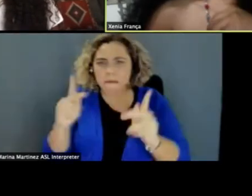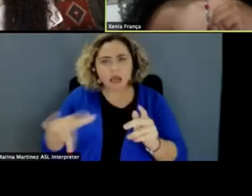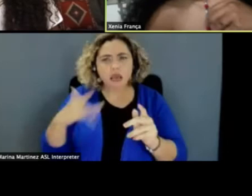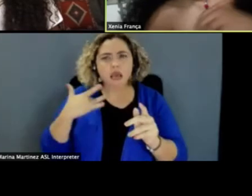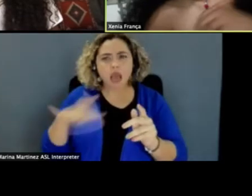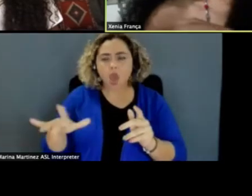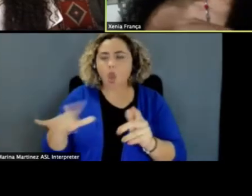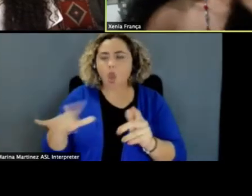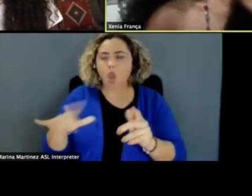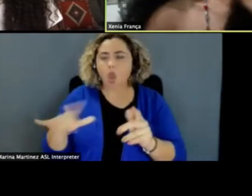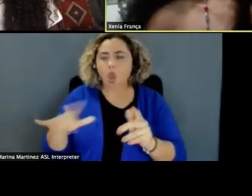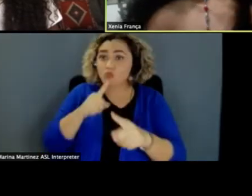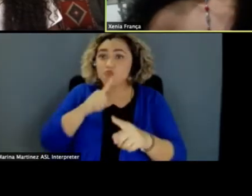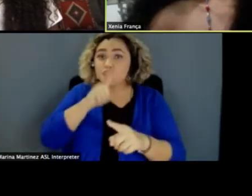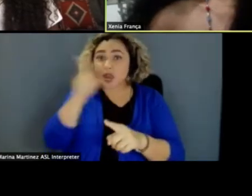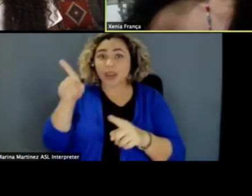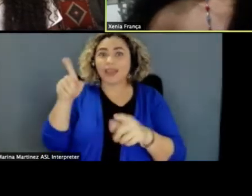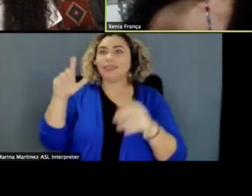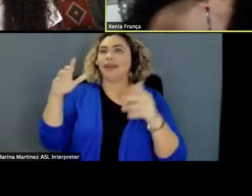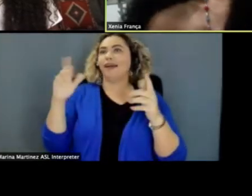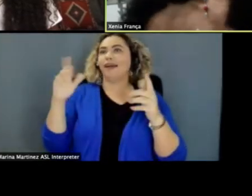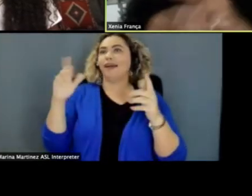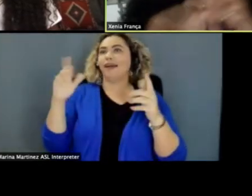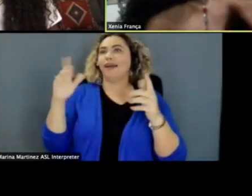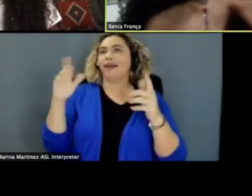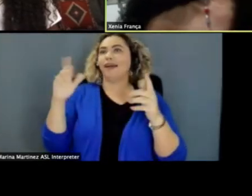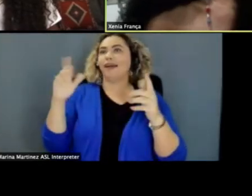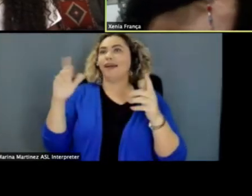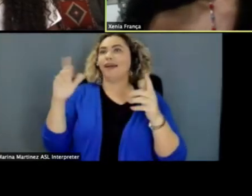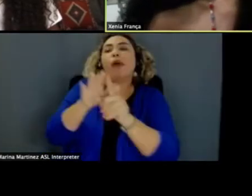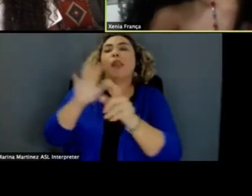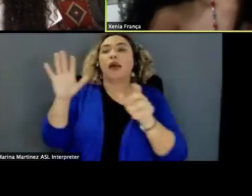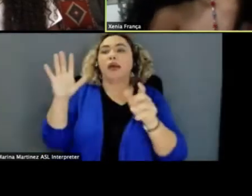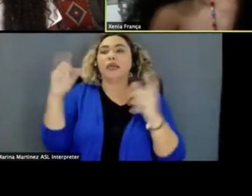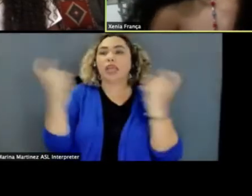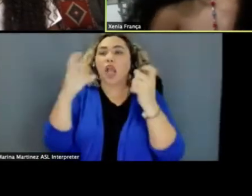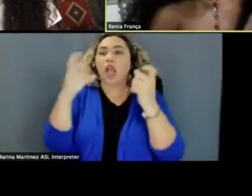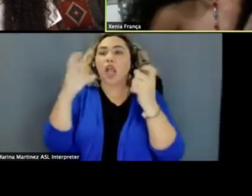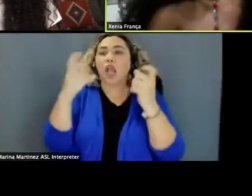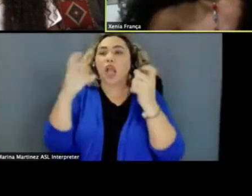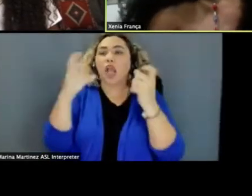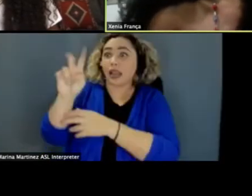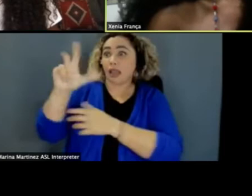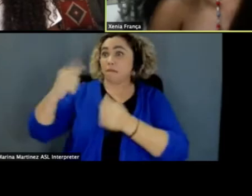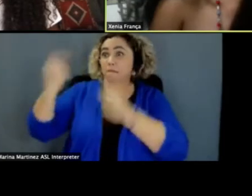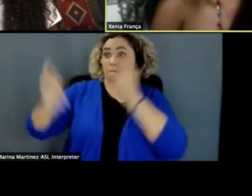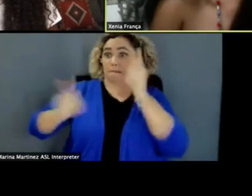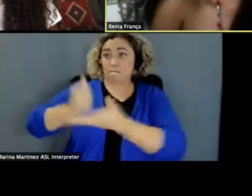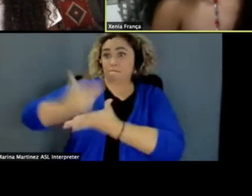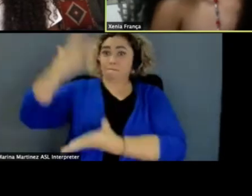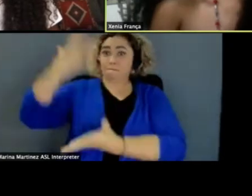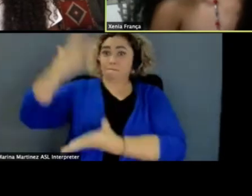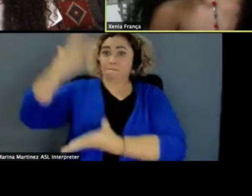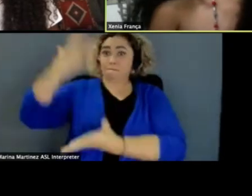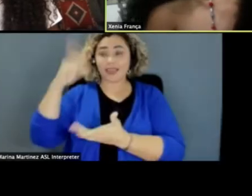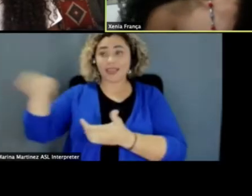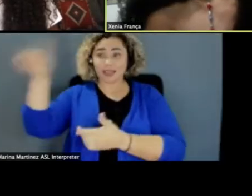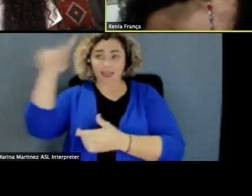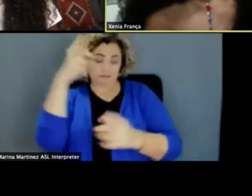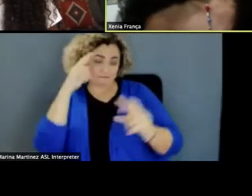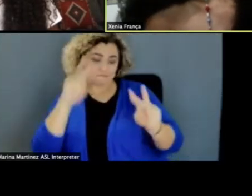Quando em festas populares ou pessoas da alta sociedade resolvem usar símbolos,